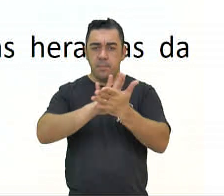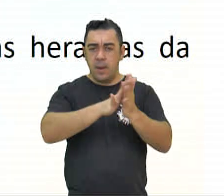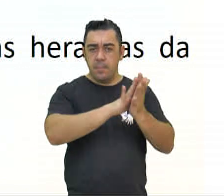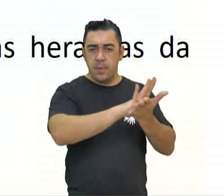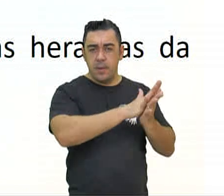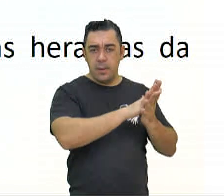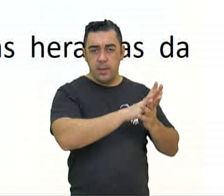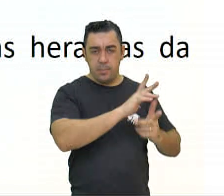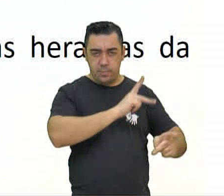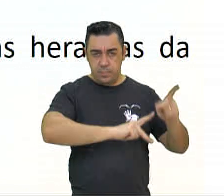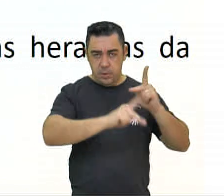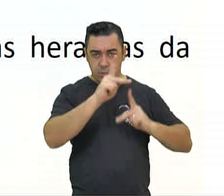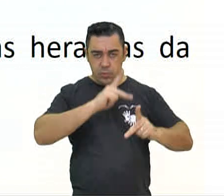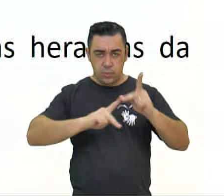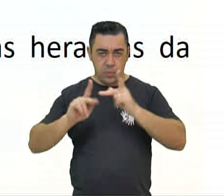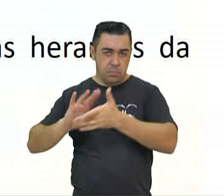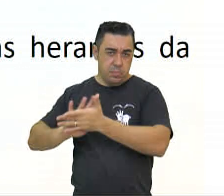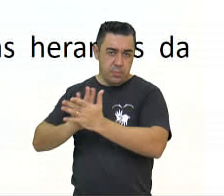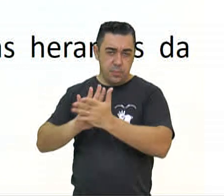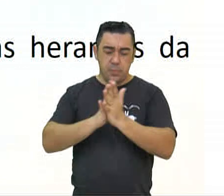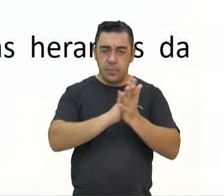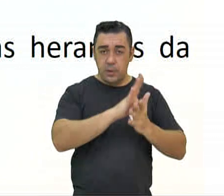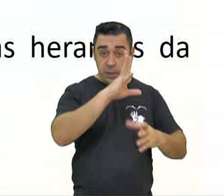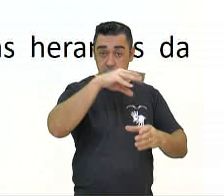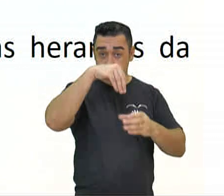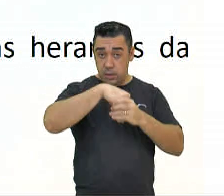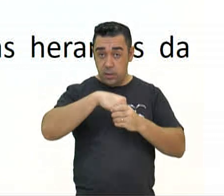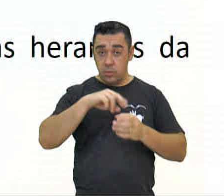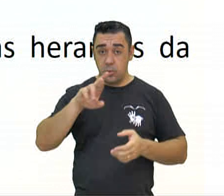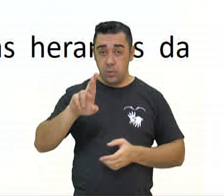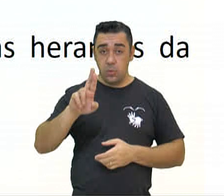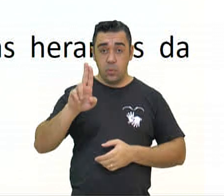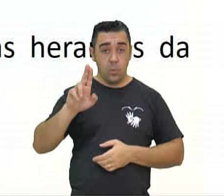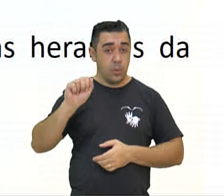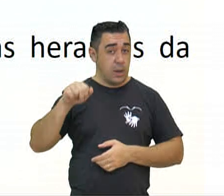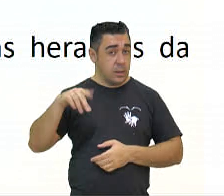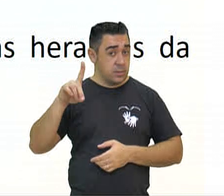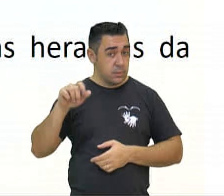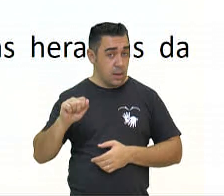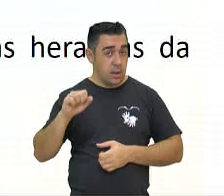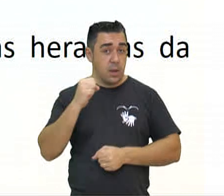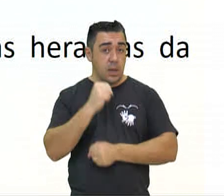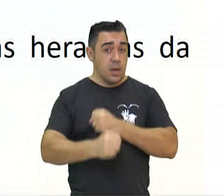agora aqui também é uma provocação se você sabe alguma coisa. Ocorrido em 94, um dos